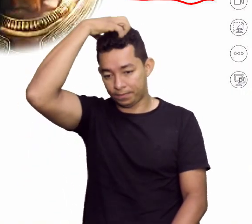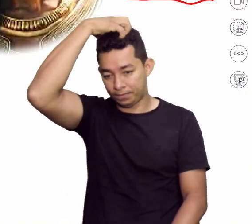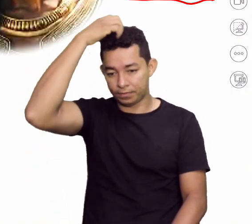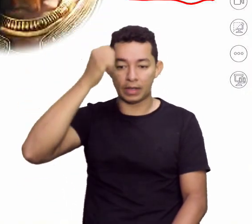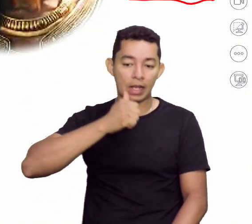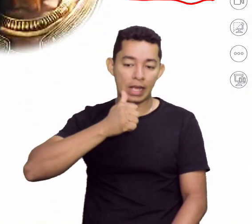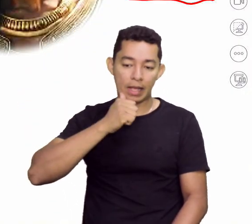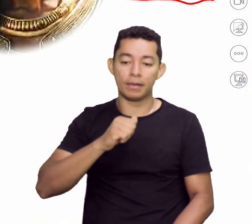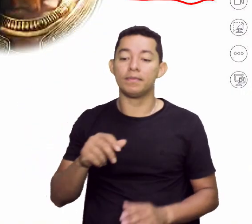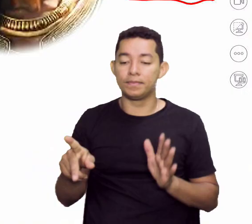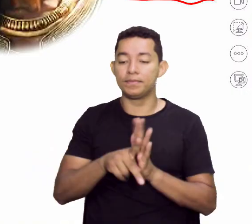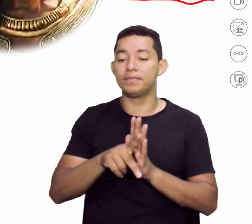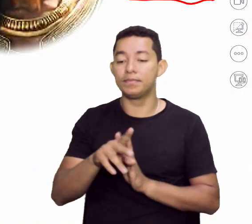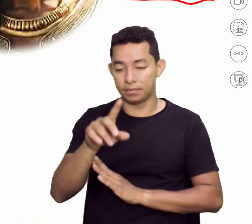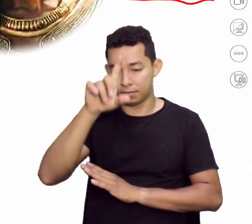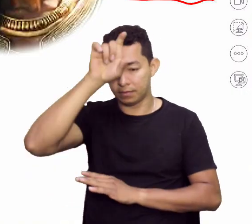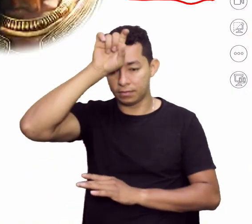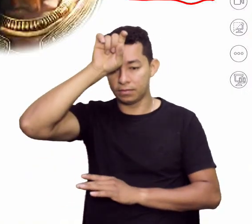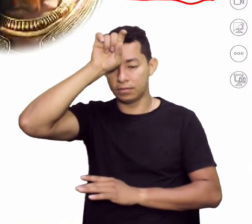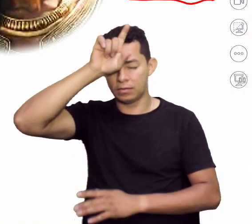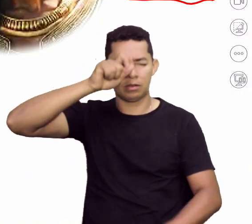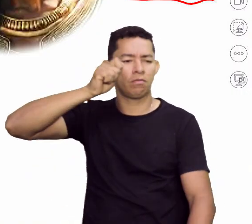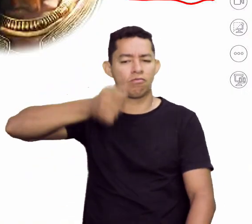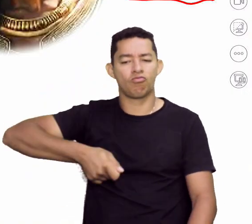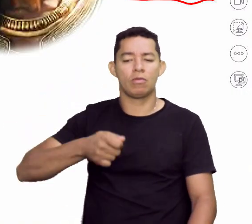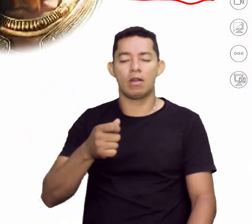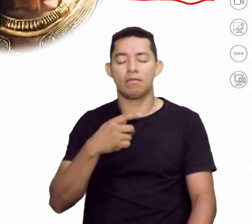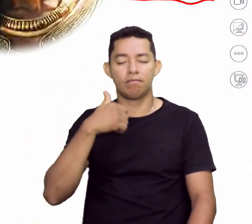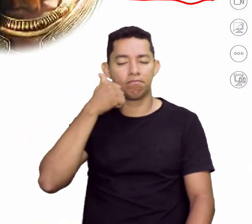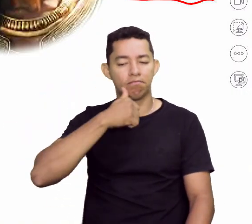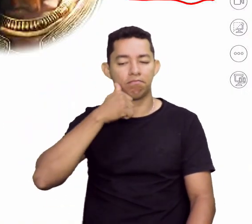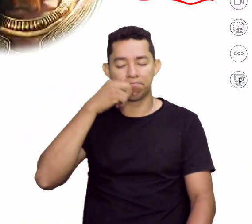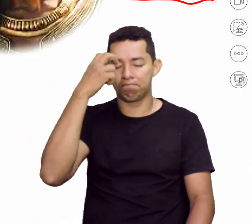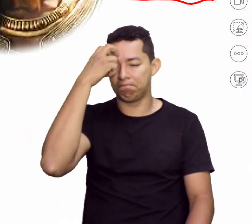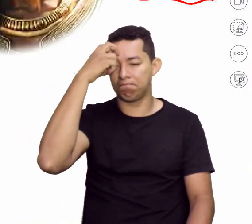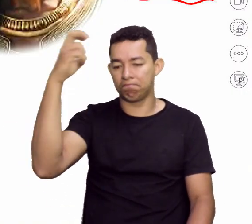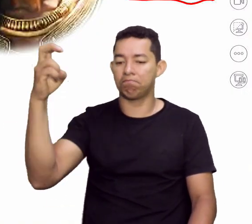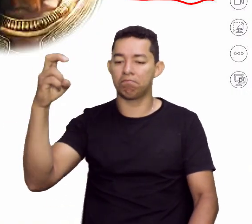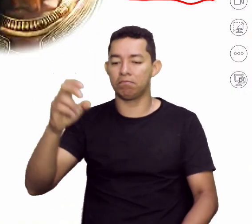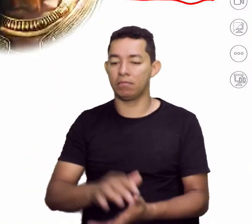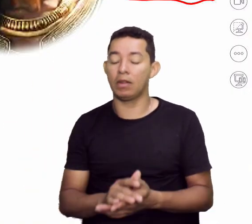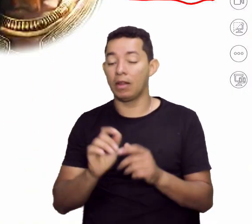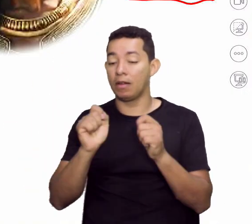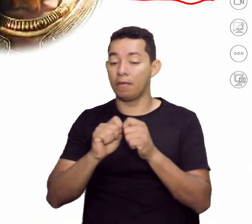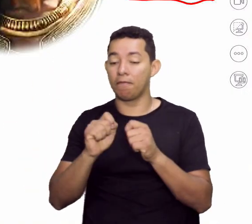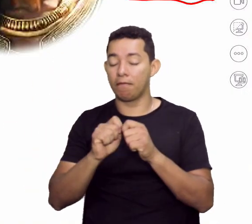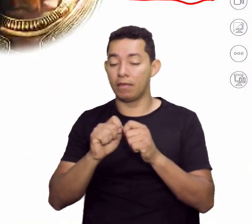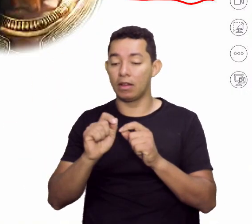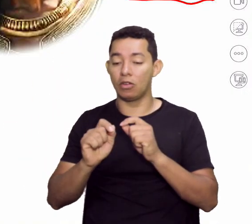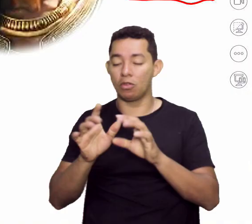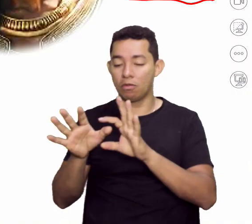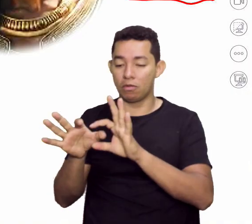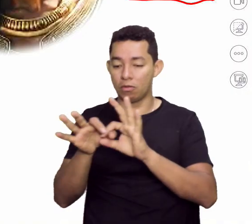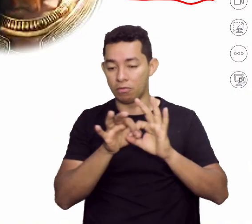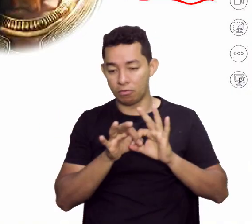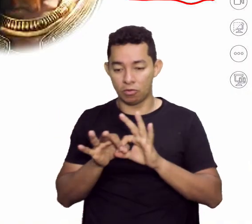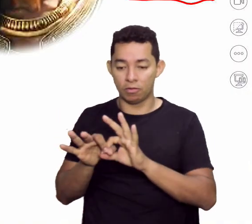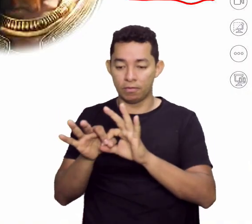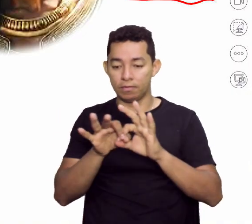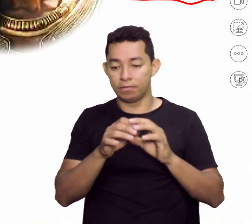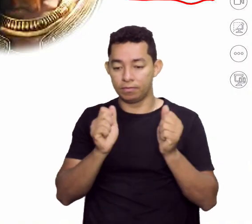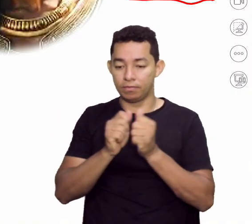egípcia que comandou, uma mulher inteligentíssima, que fez uma aliança com Roma,